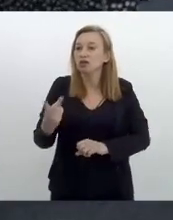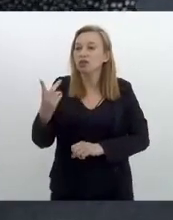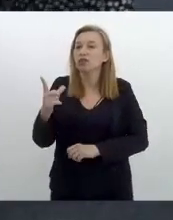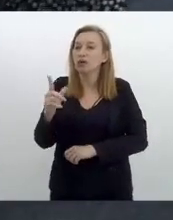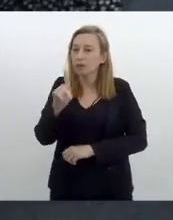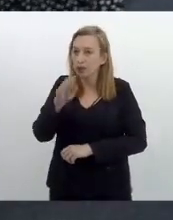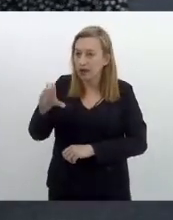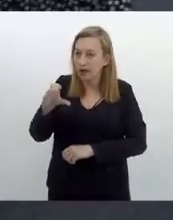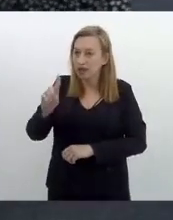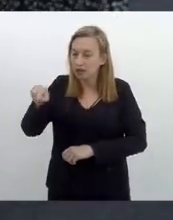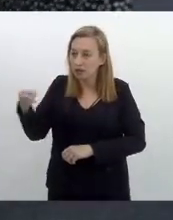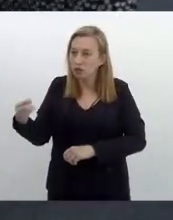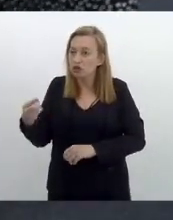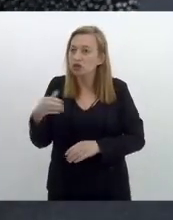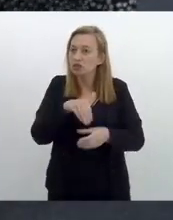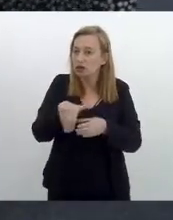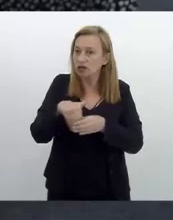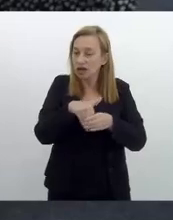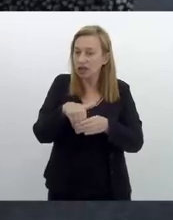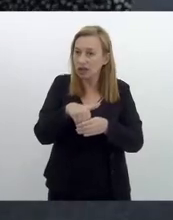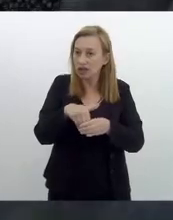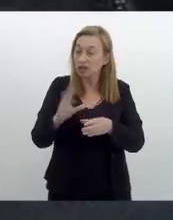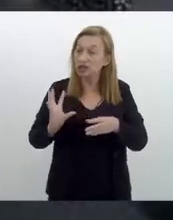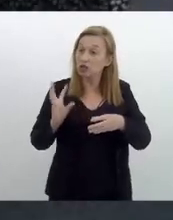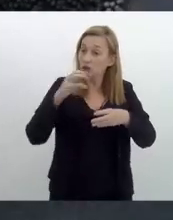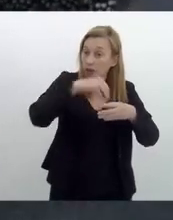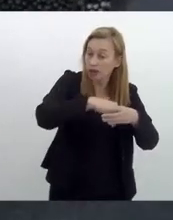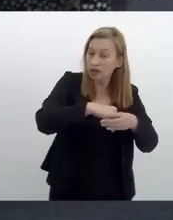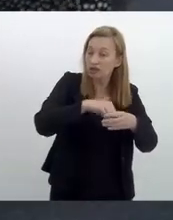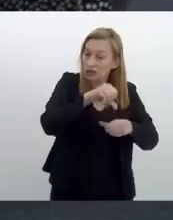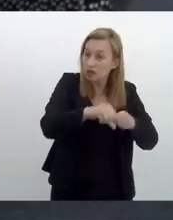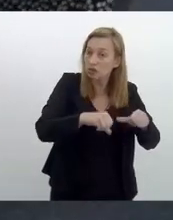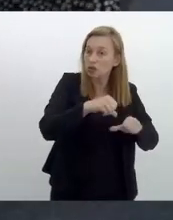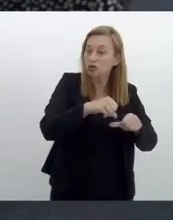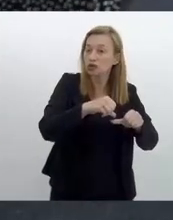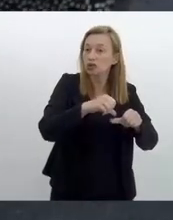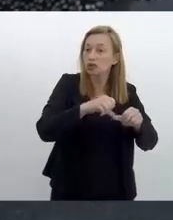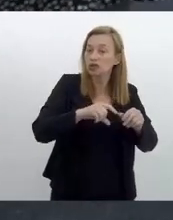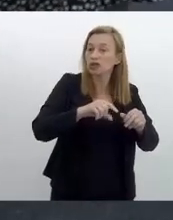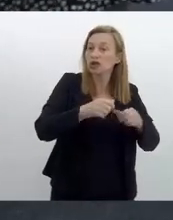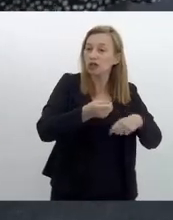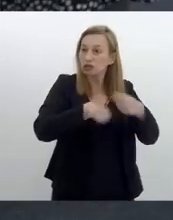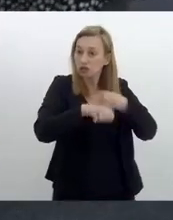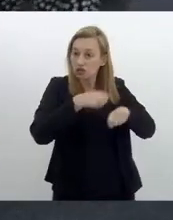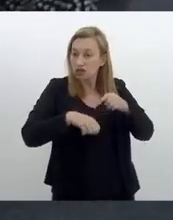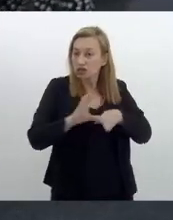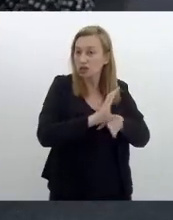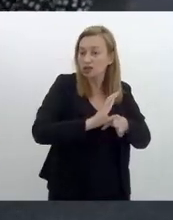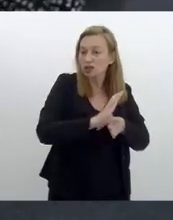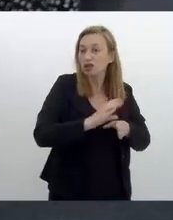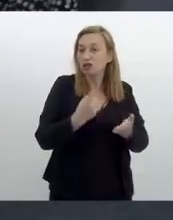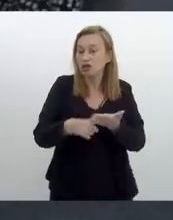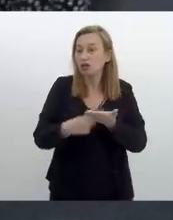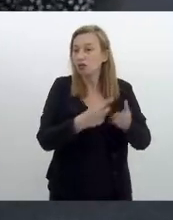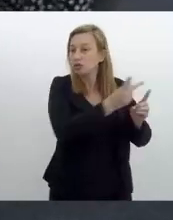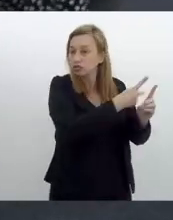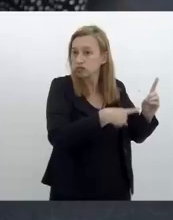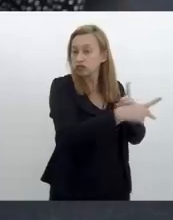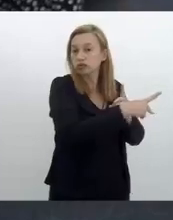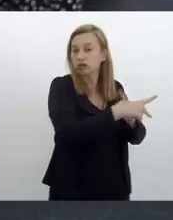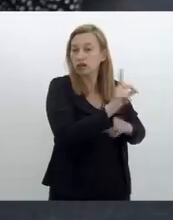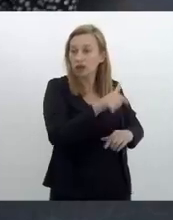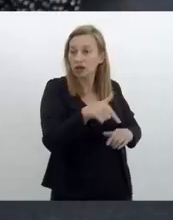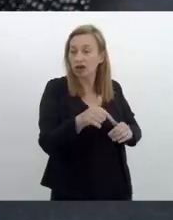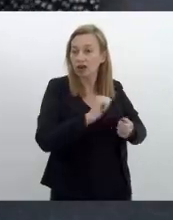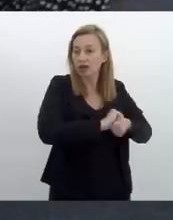e a gente votaria tentaria incorporar essa mudança do conselho de administração que tem acordo com a presidência do Rio Previdência que é de